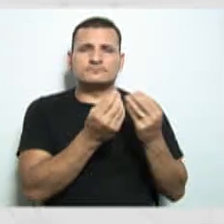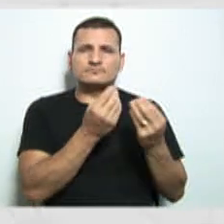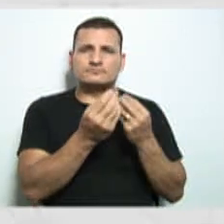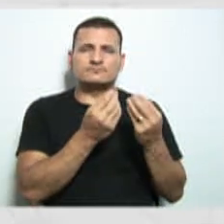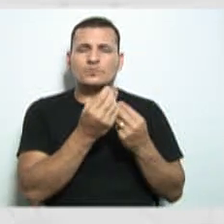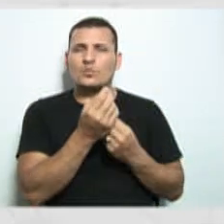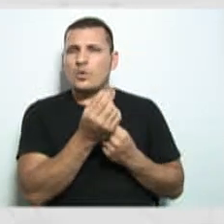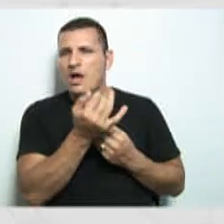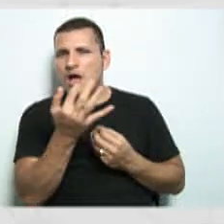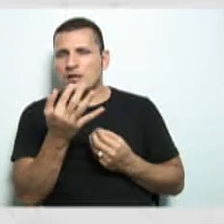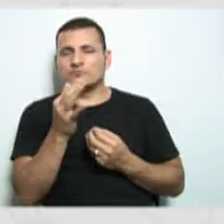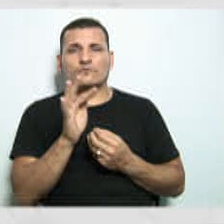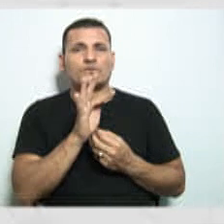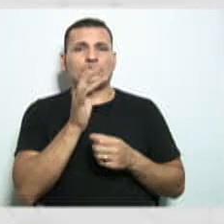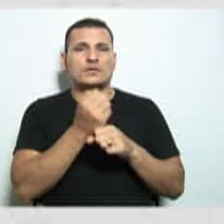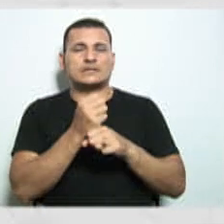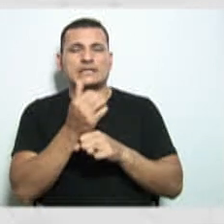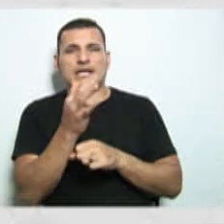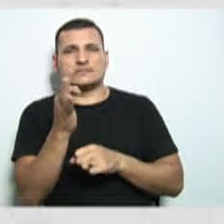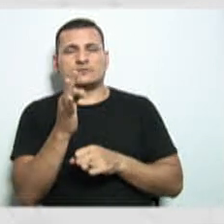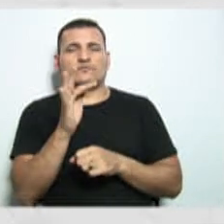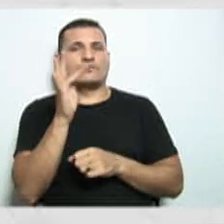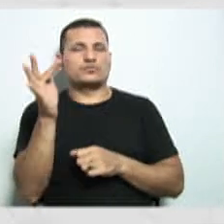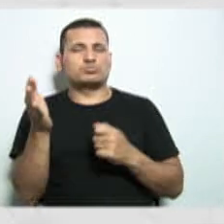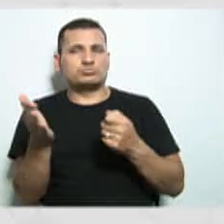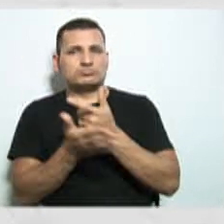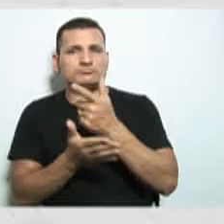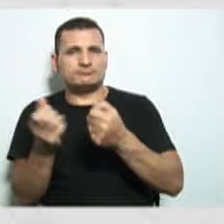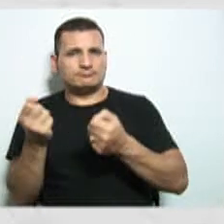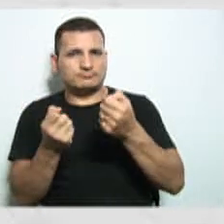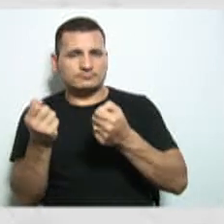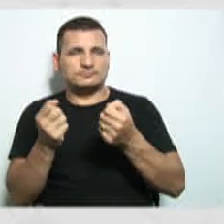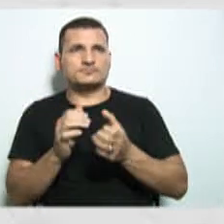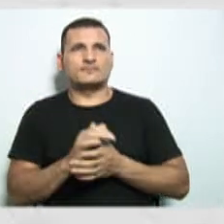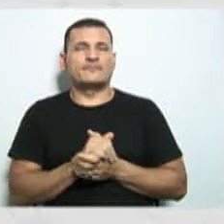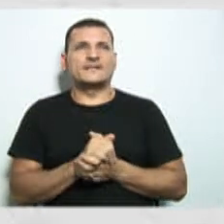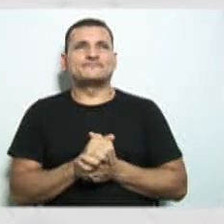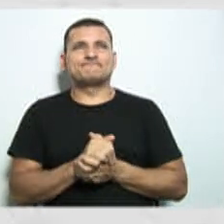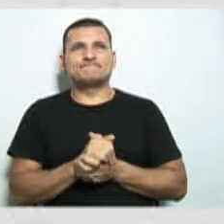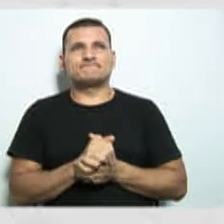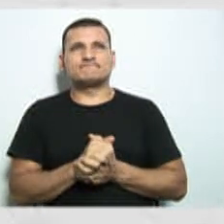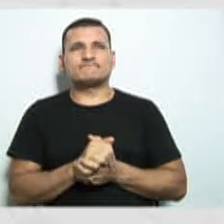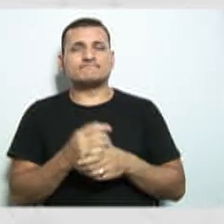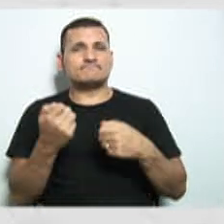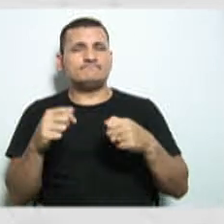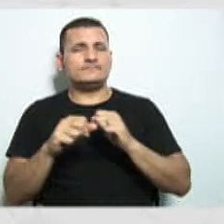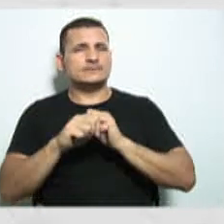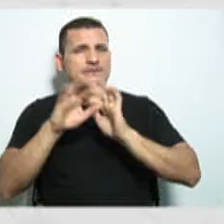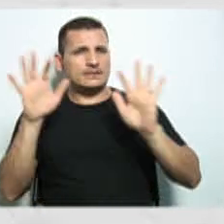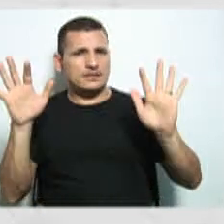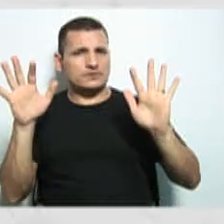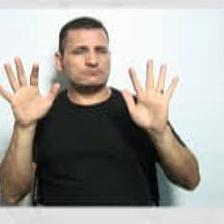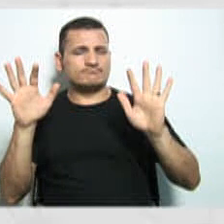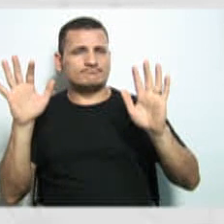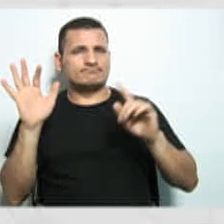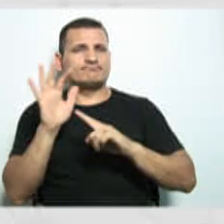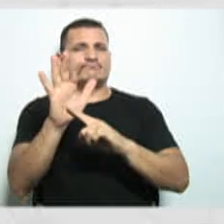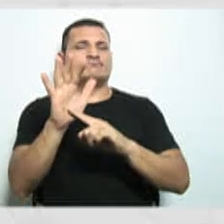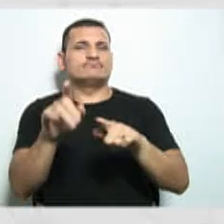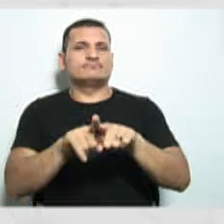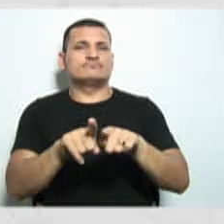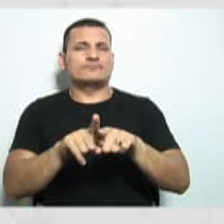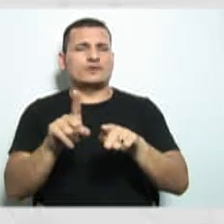comprar uma Ferrari daqui a 10 anos? Tudo isso eu preciso analisar, tá bom? Precisa ser claro e explícito. É uma Ferrari, mas é